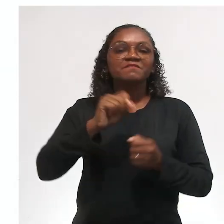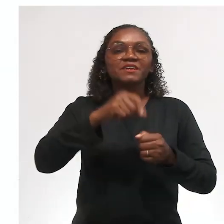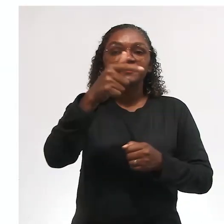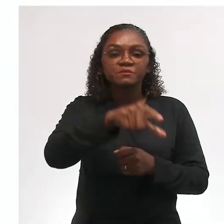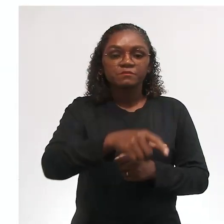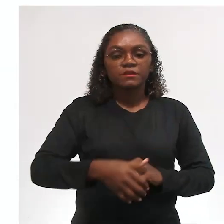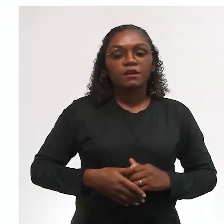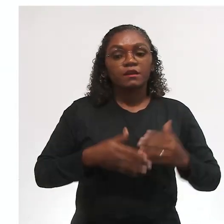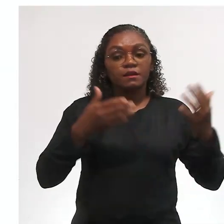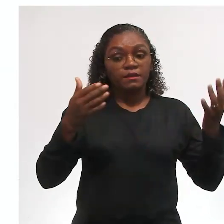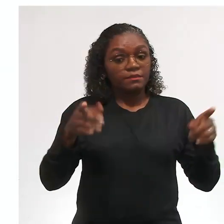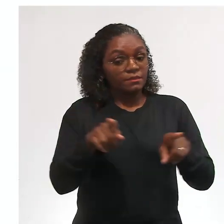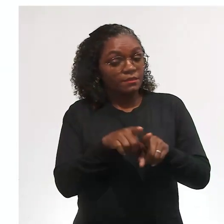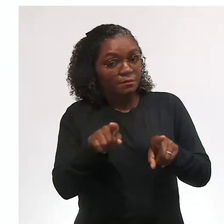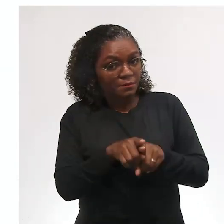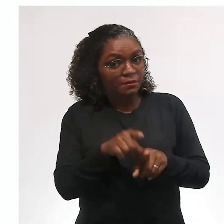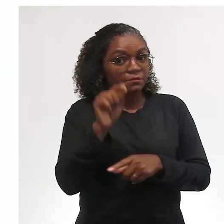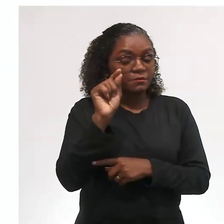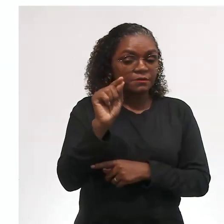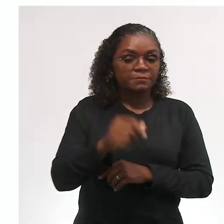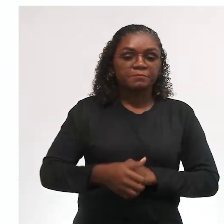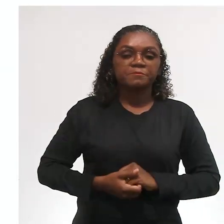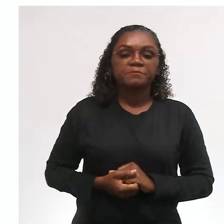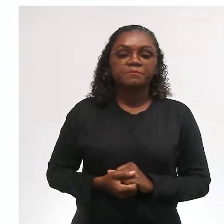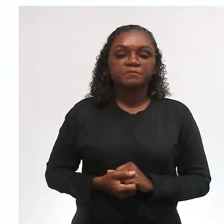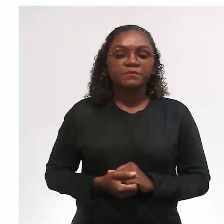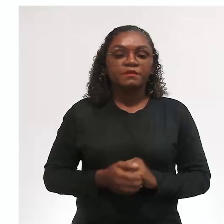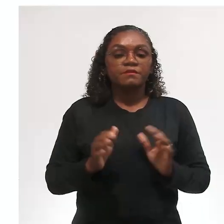Ele ocorre quando algo